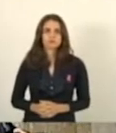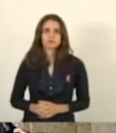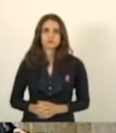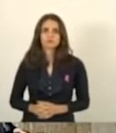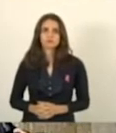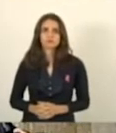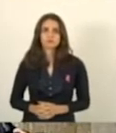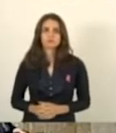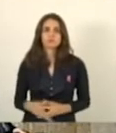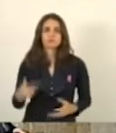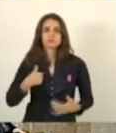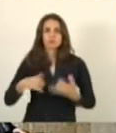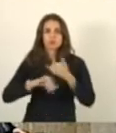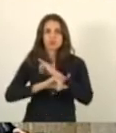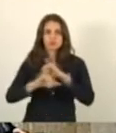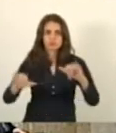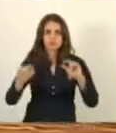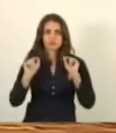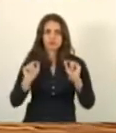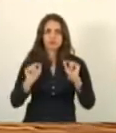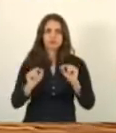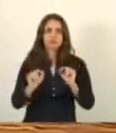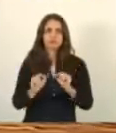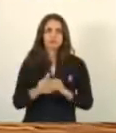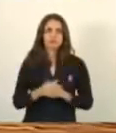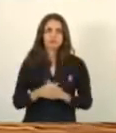Quero registrar aqui porque